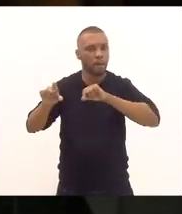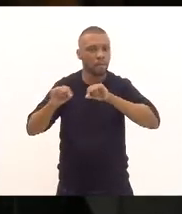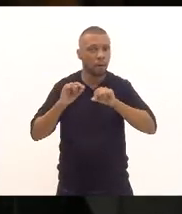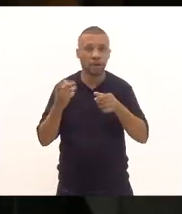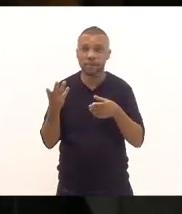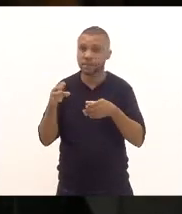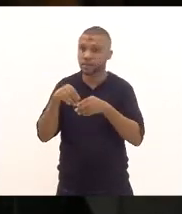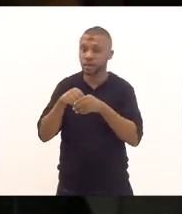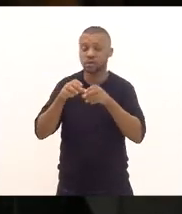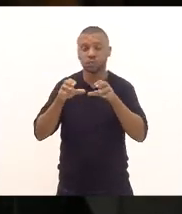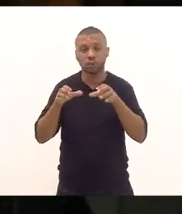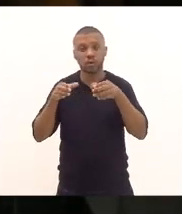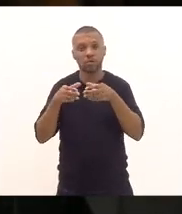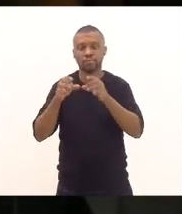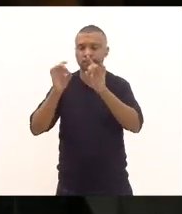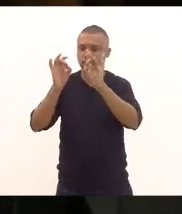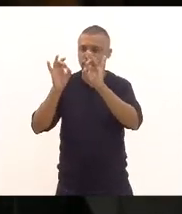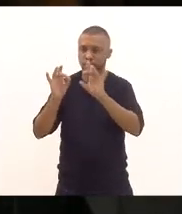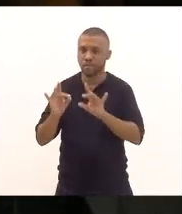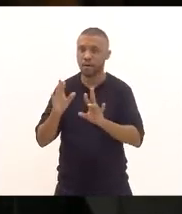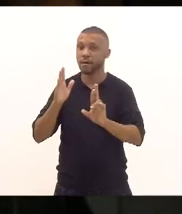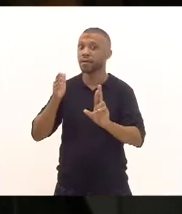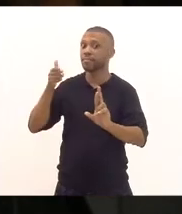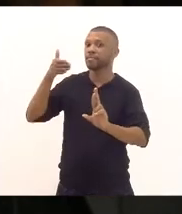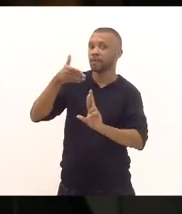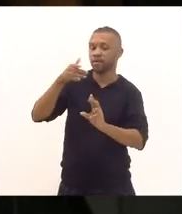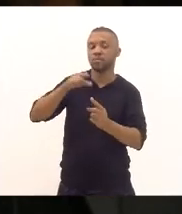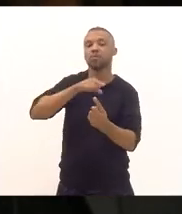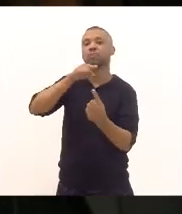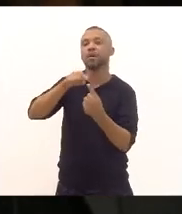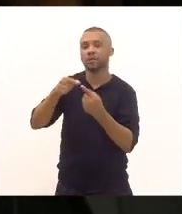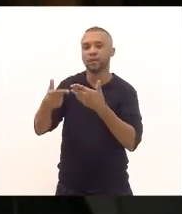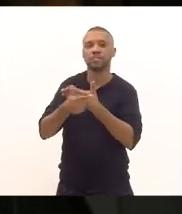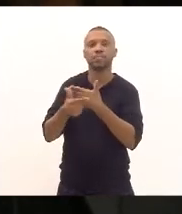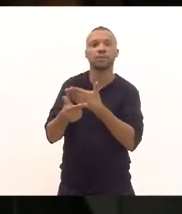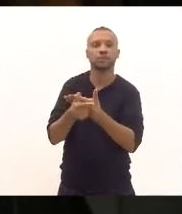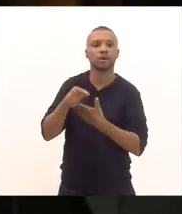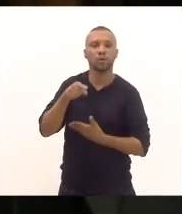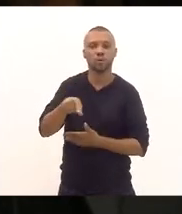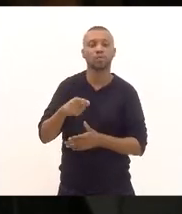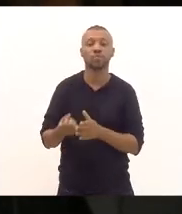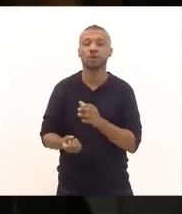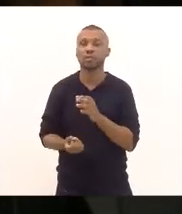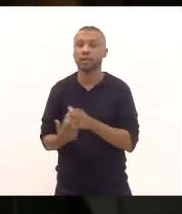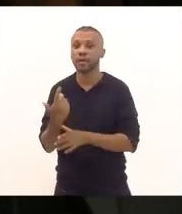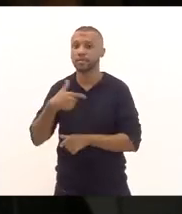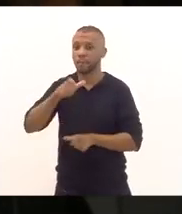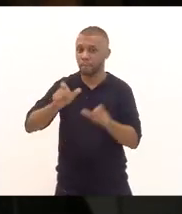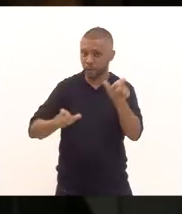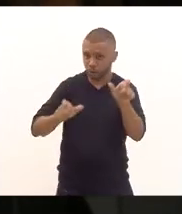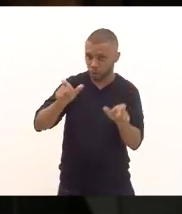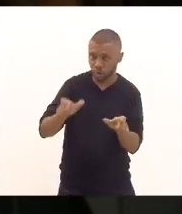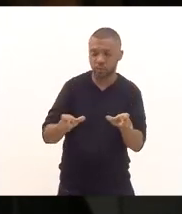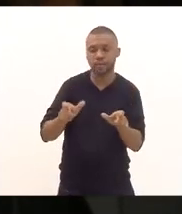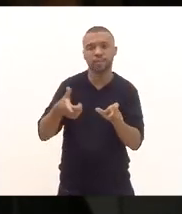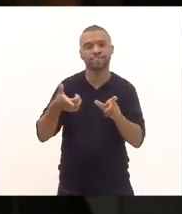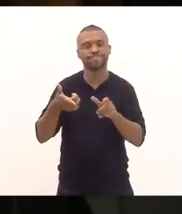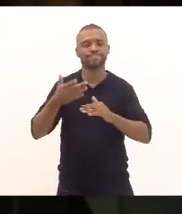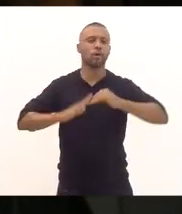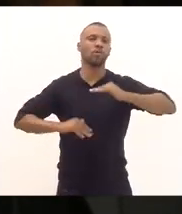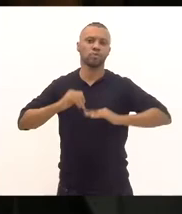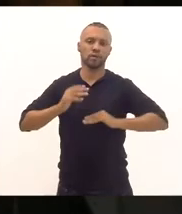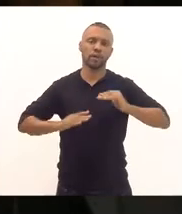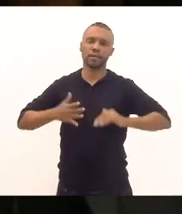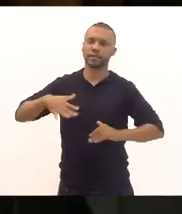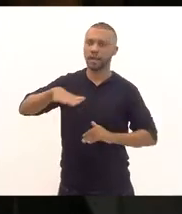comissão especialmente designada para tal formada por especialistas e os